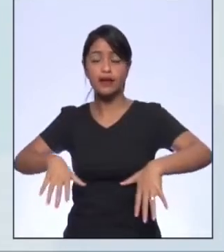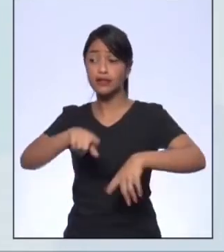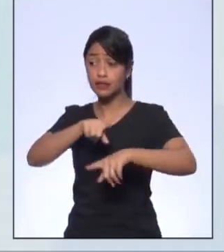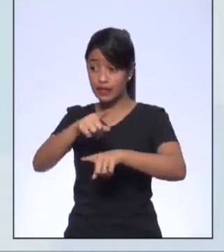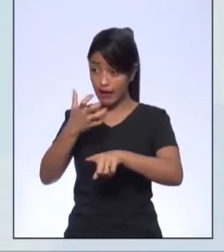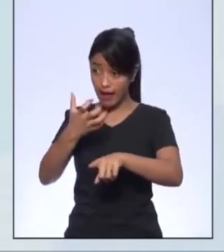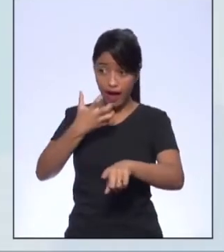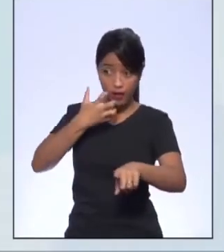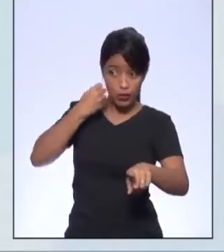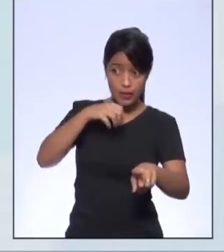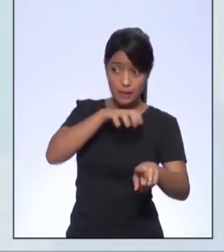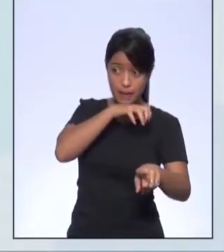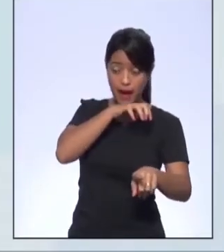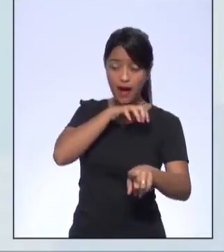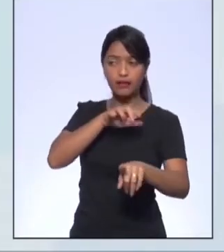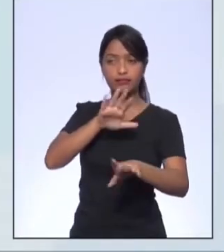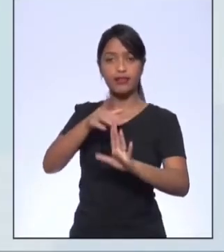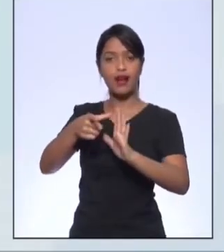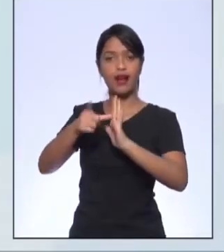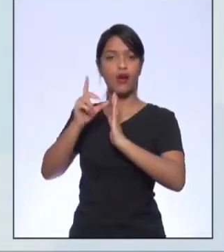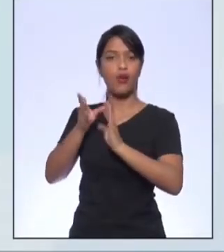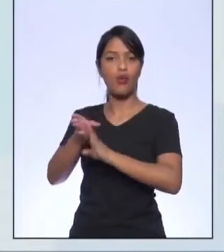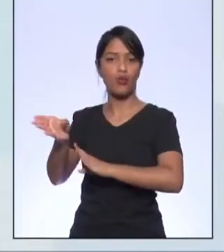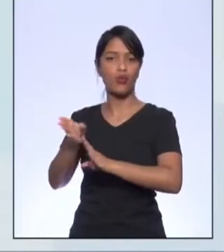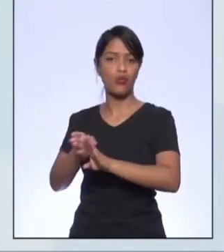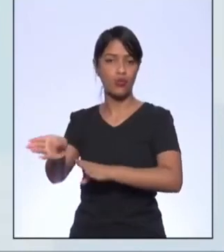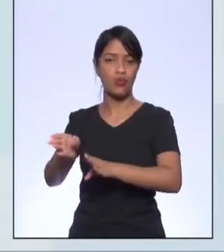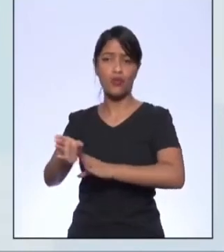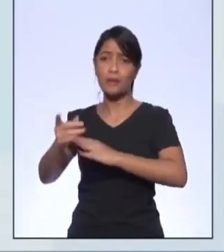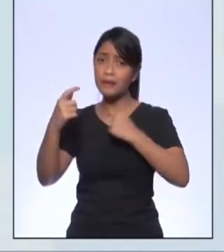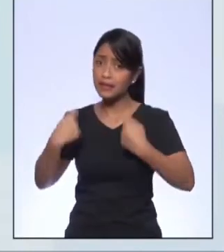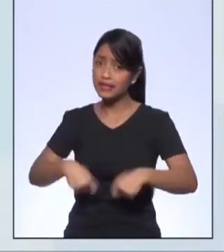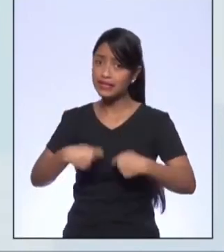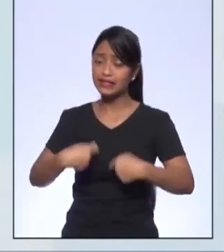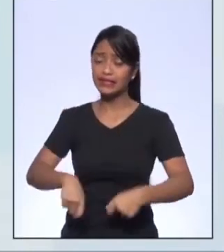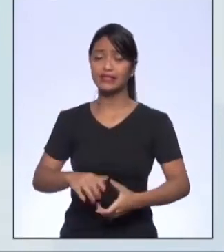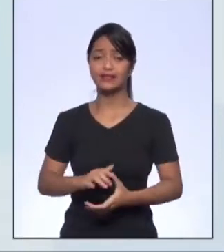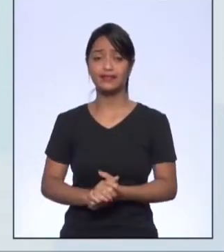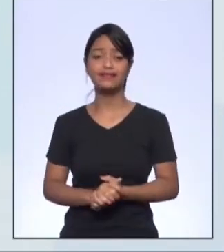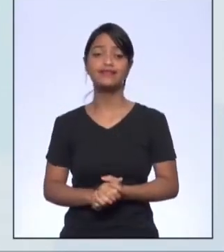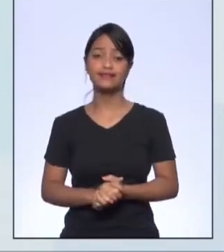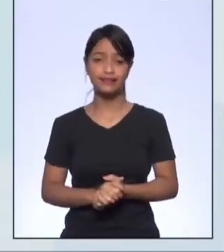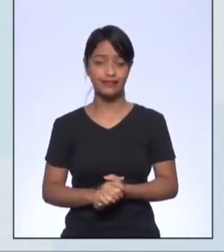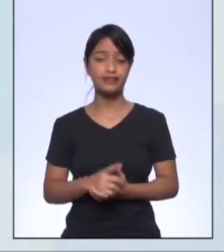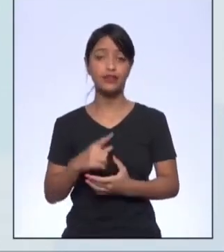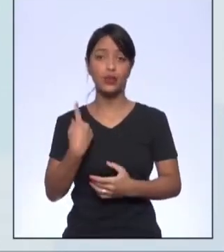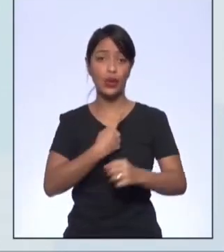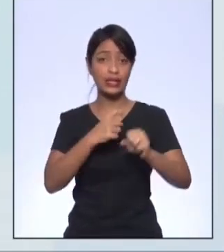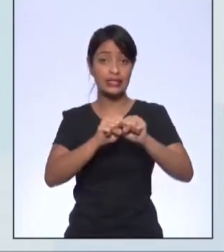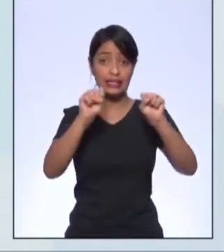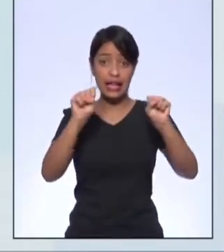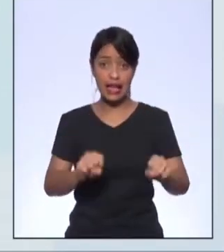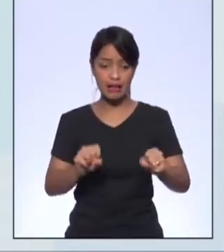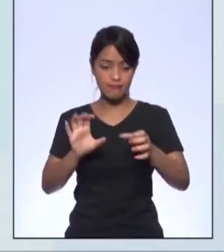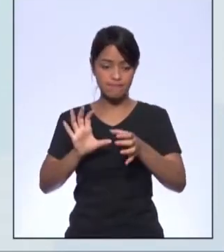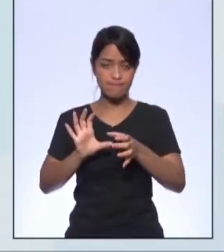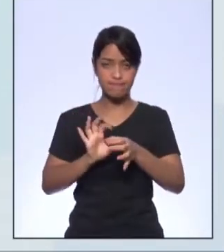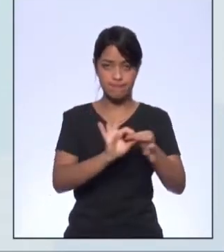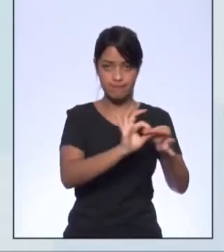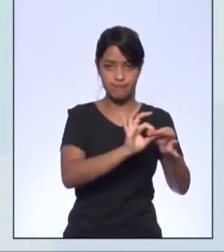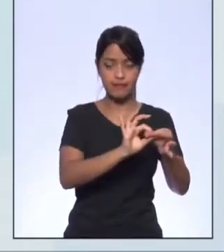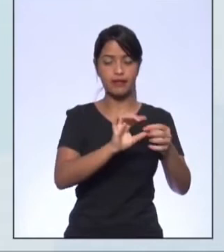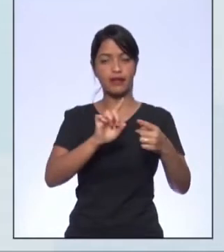silvestre. Fazemos parte de um sistema em que tudo está interligado. Pessoas, plantas,